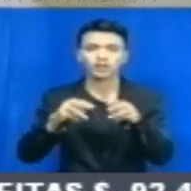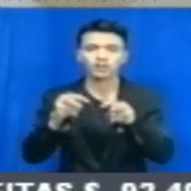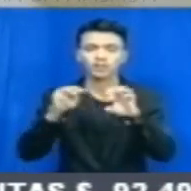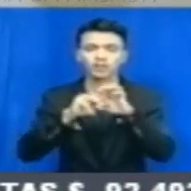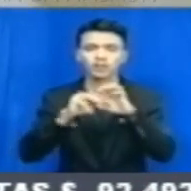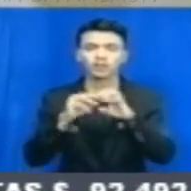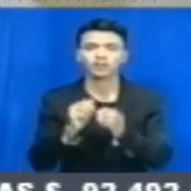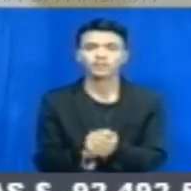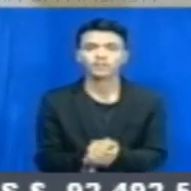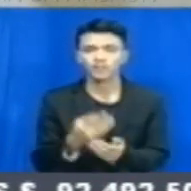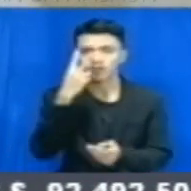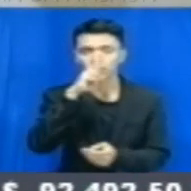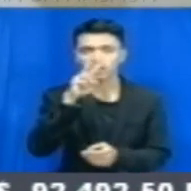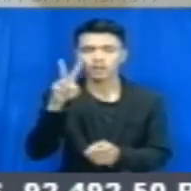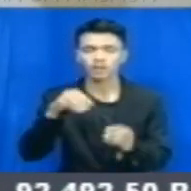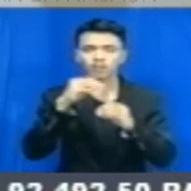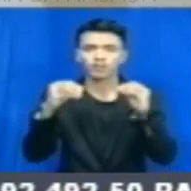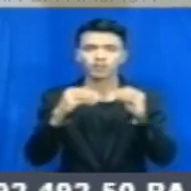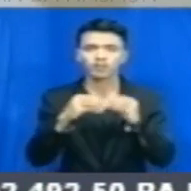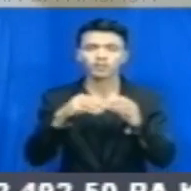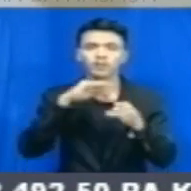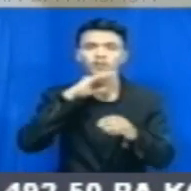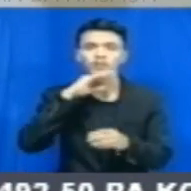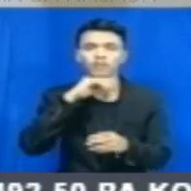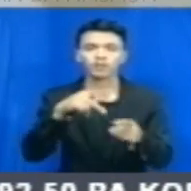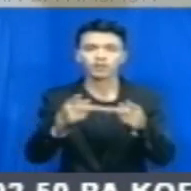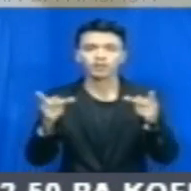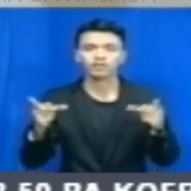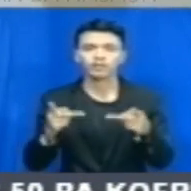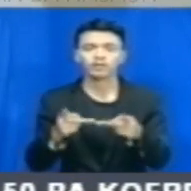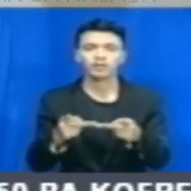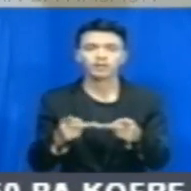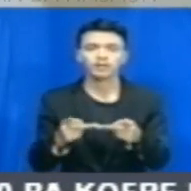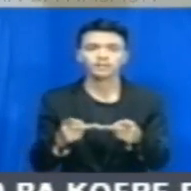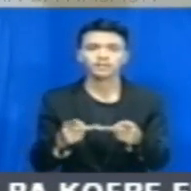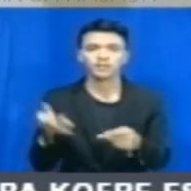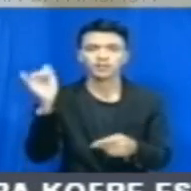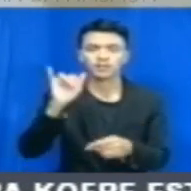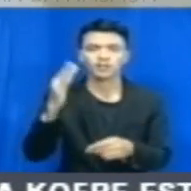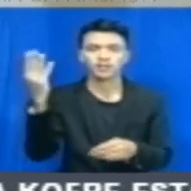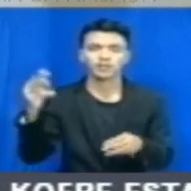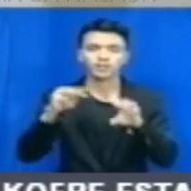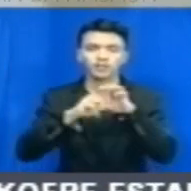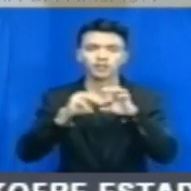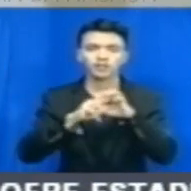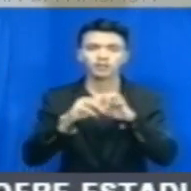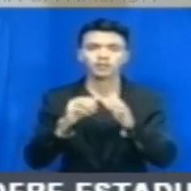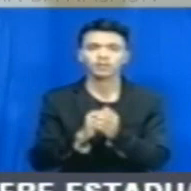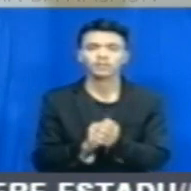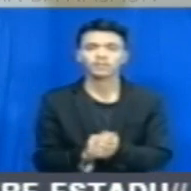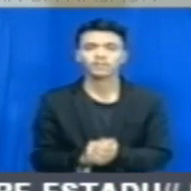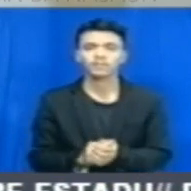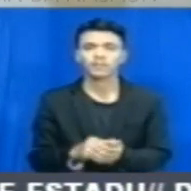Monitorização kona ba lixo no kona ba espaço espaço ser ia mercado lá buat ser